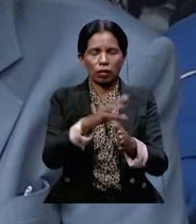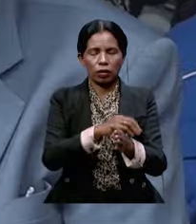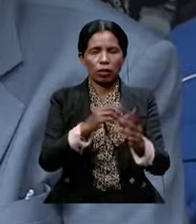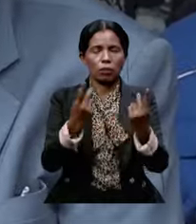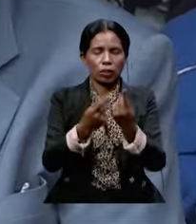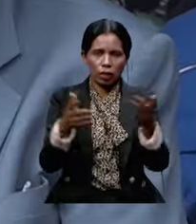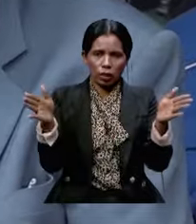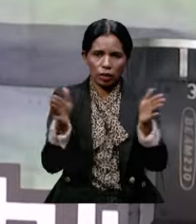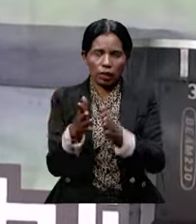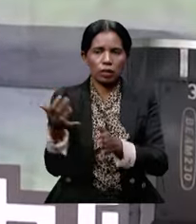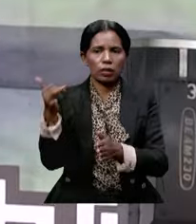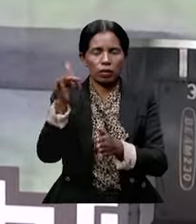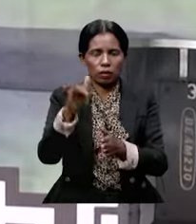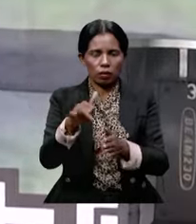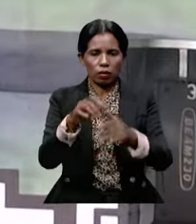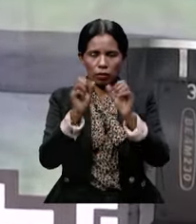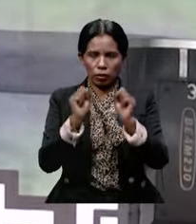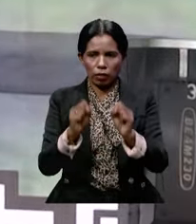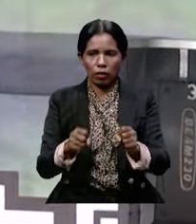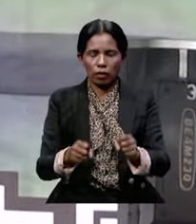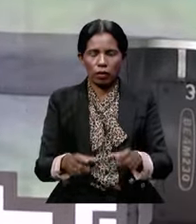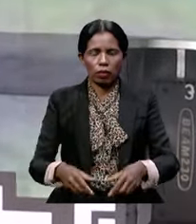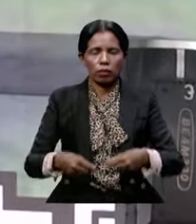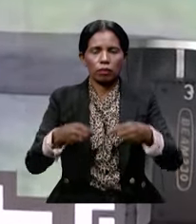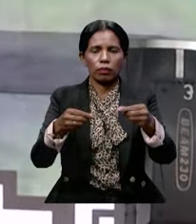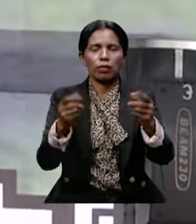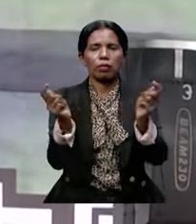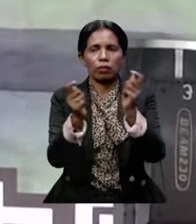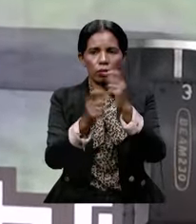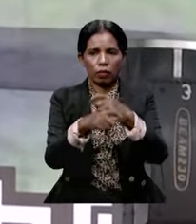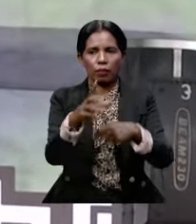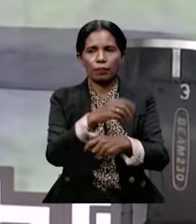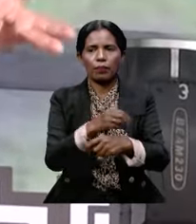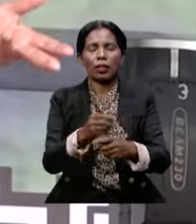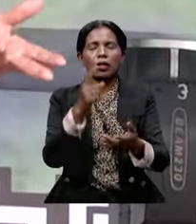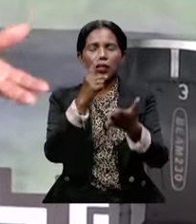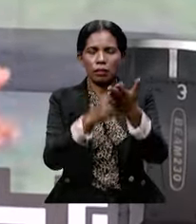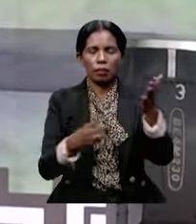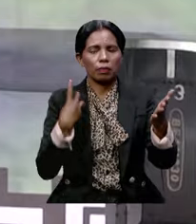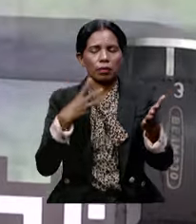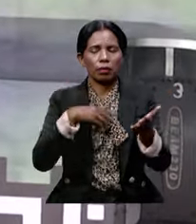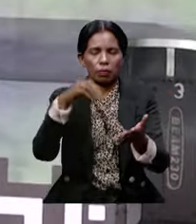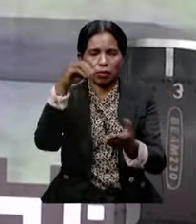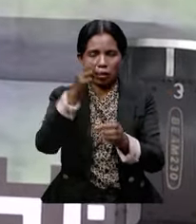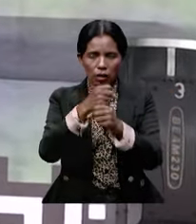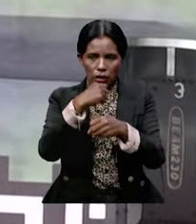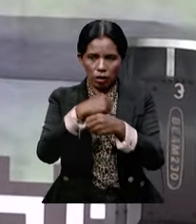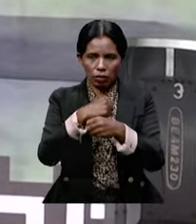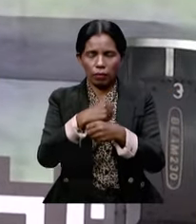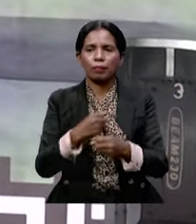empresas, foram no NE, transforma de Dagona, saída uma quinta produz, lá